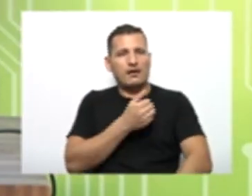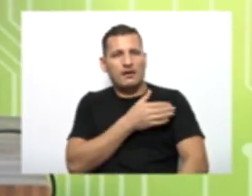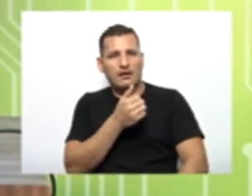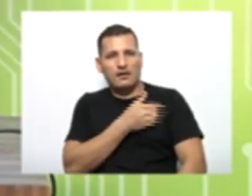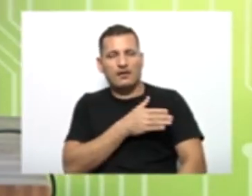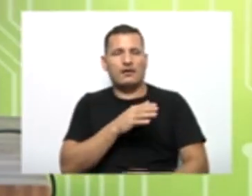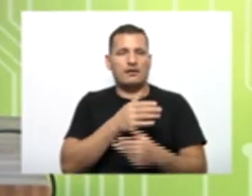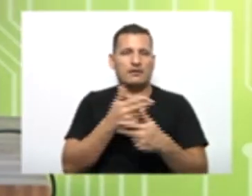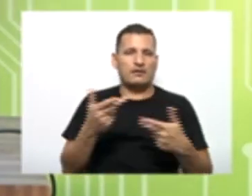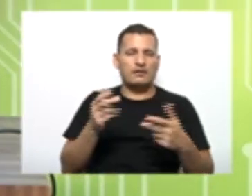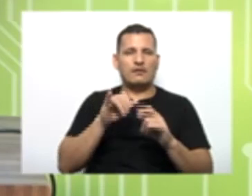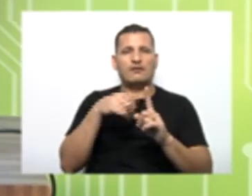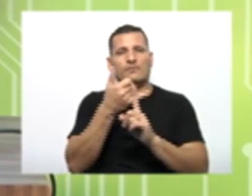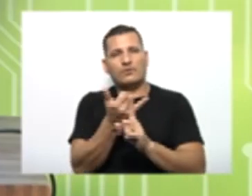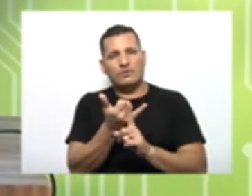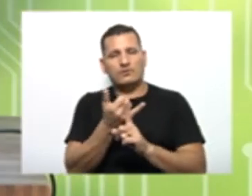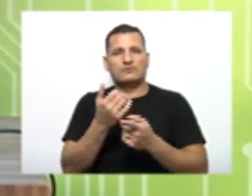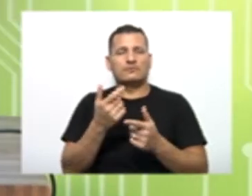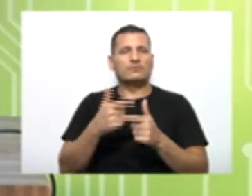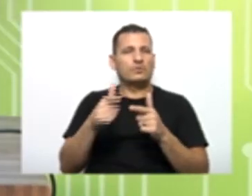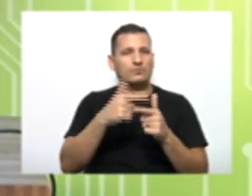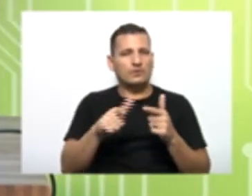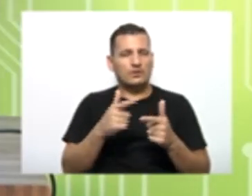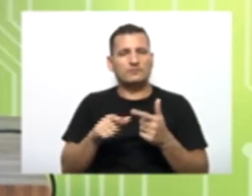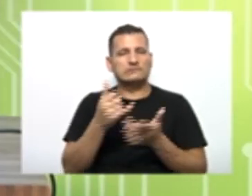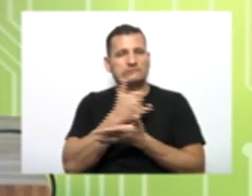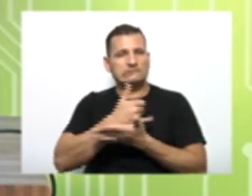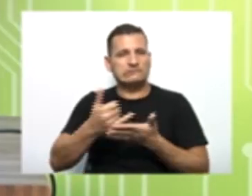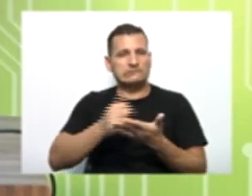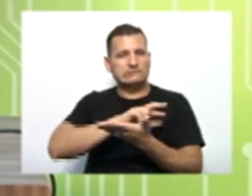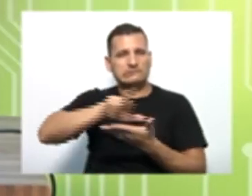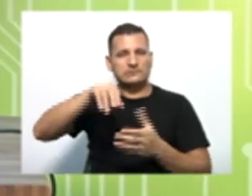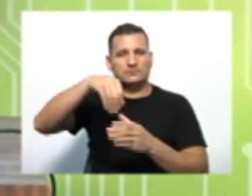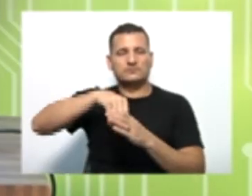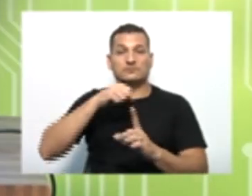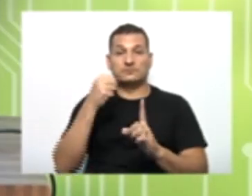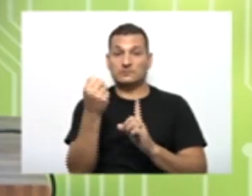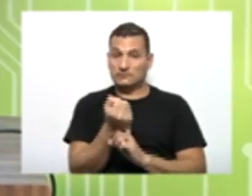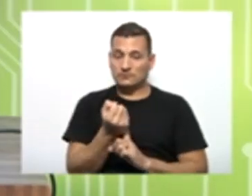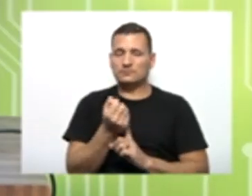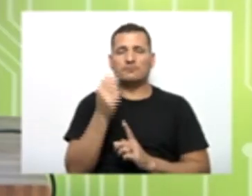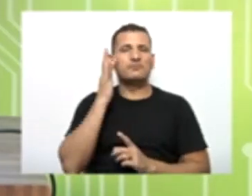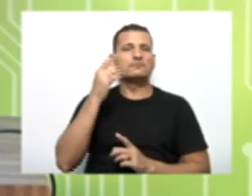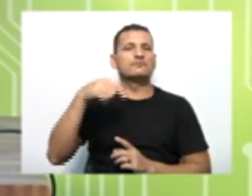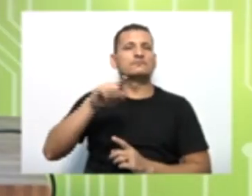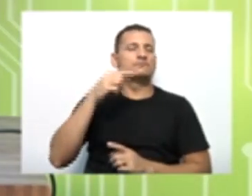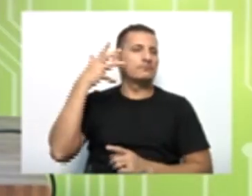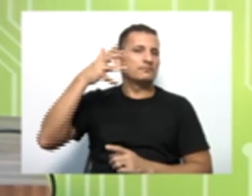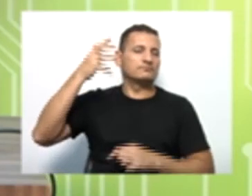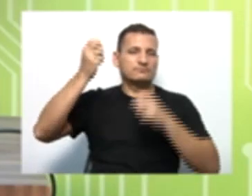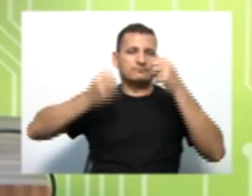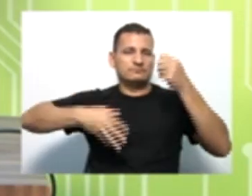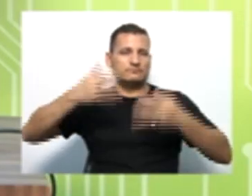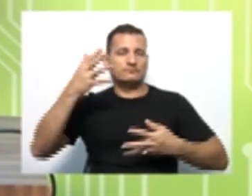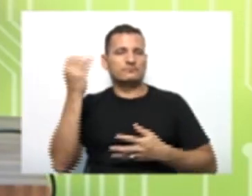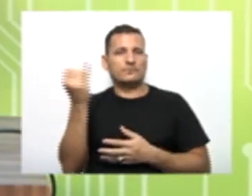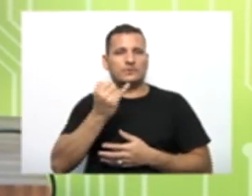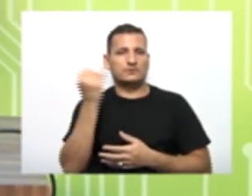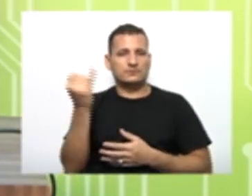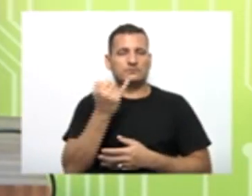como externamente. No Grêmio Estudantil, uma chapa eleita, os alunos podem participar, formar